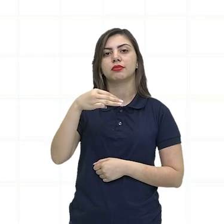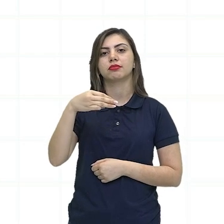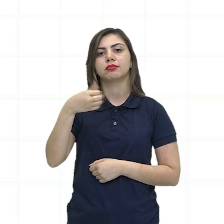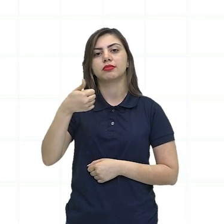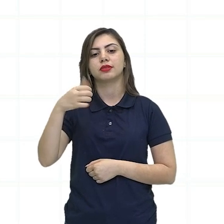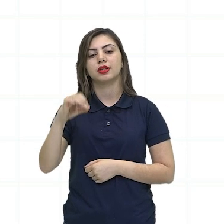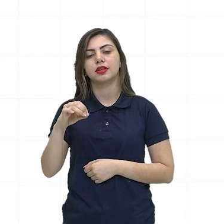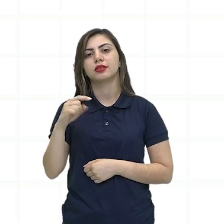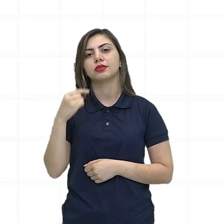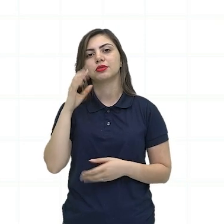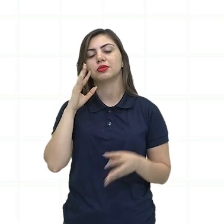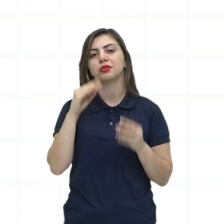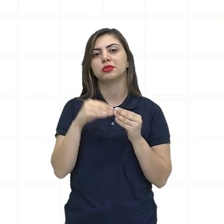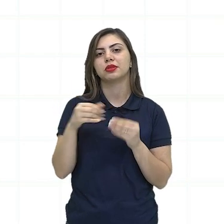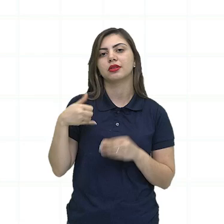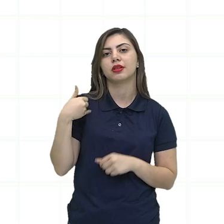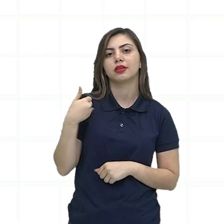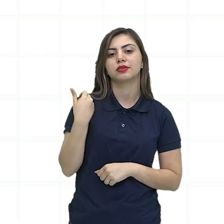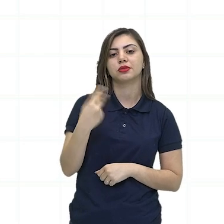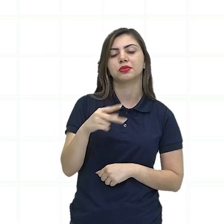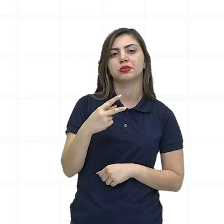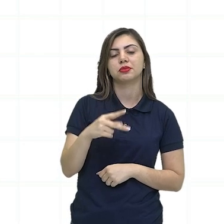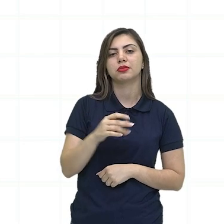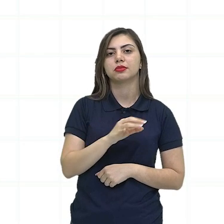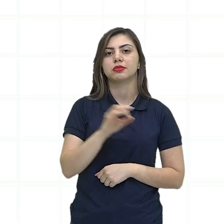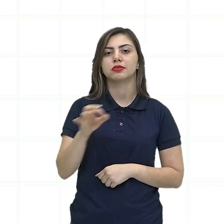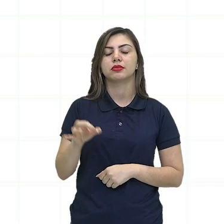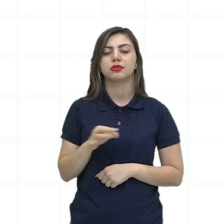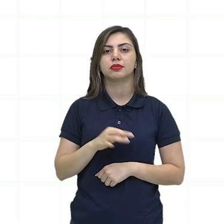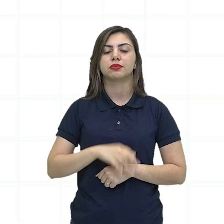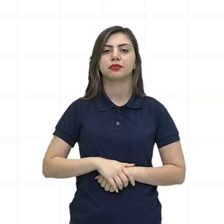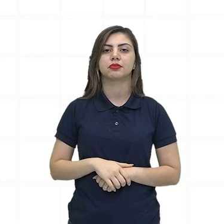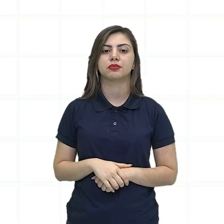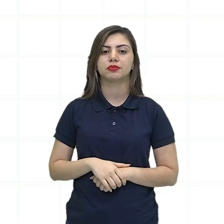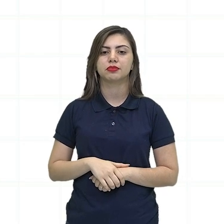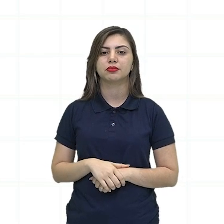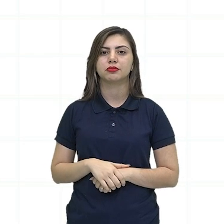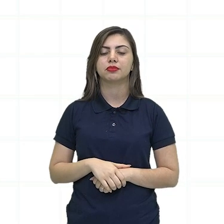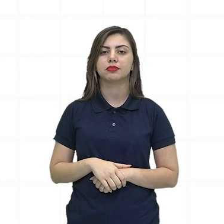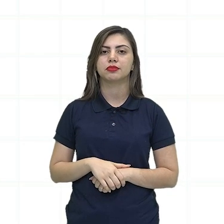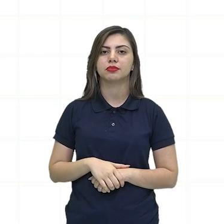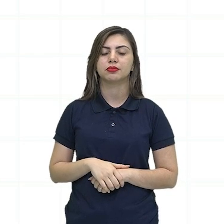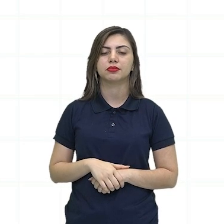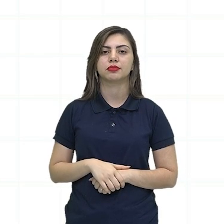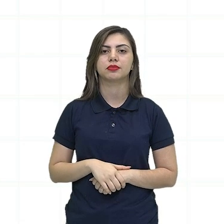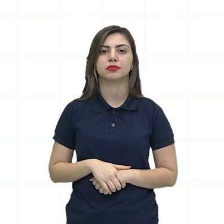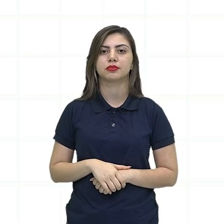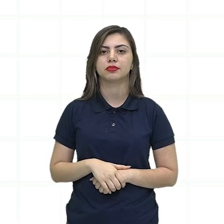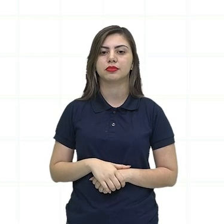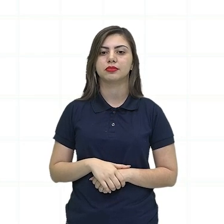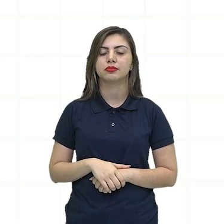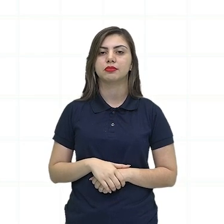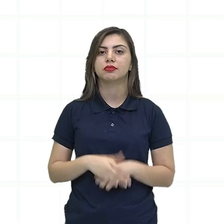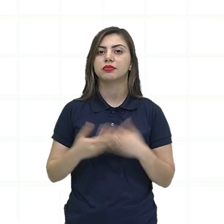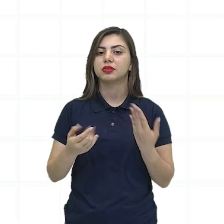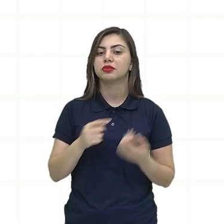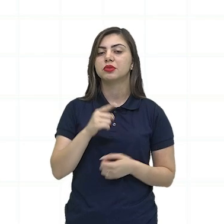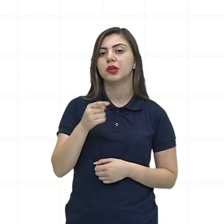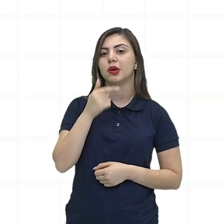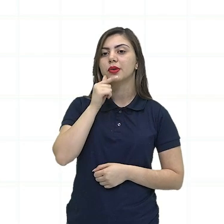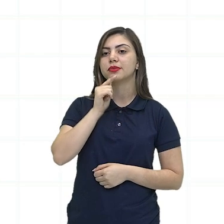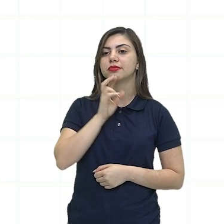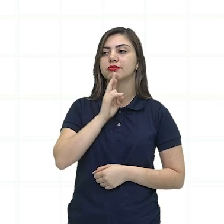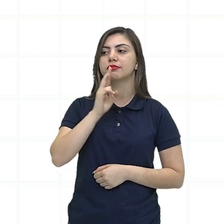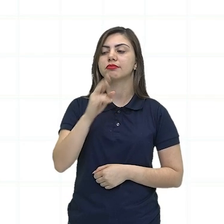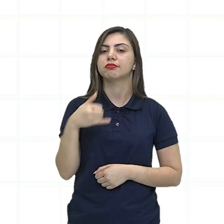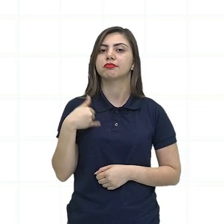sua idade. I'm 10, I'm 8, I'm 5, nesse caso, I'm 16, já responde aí a